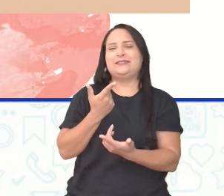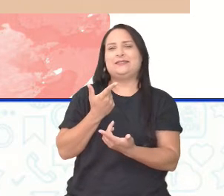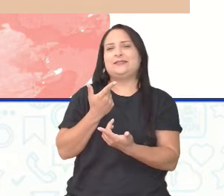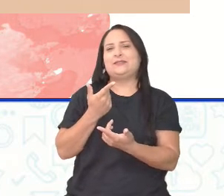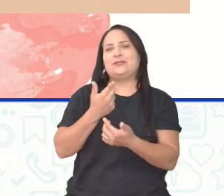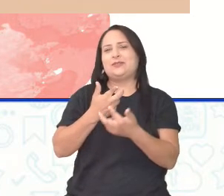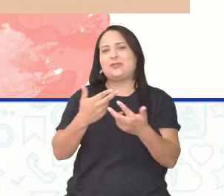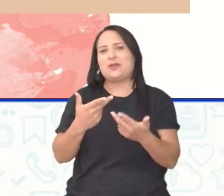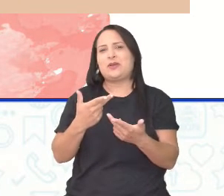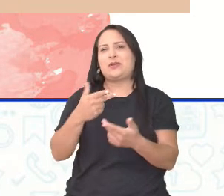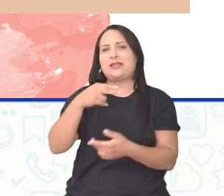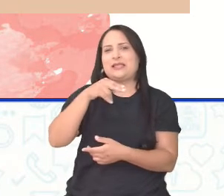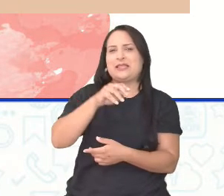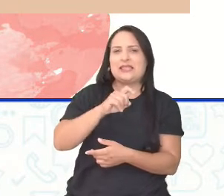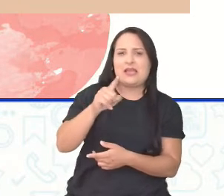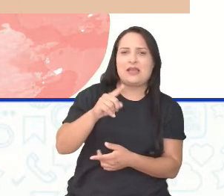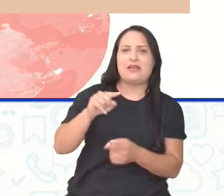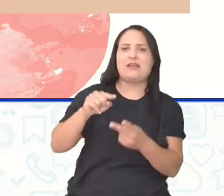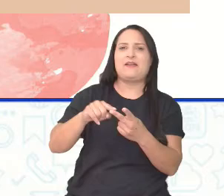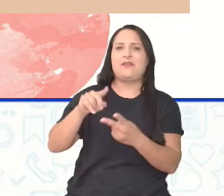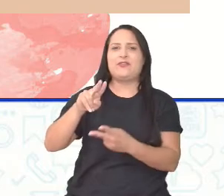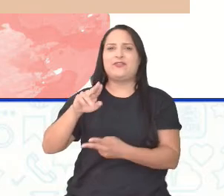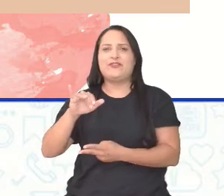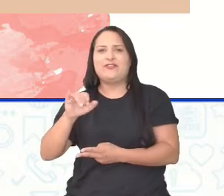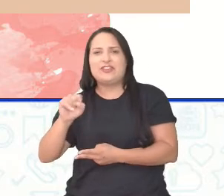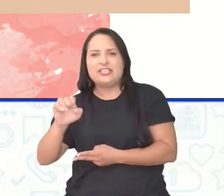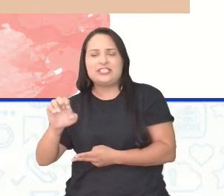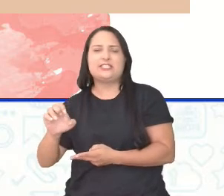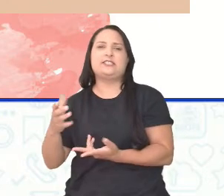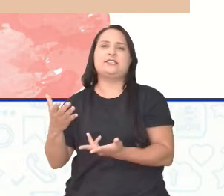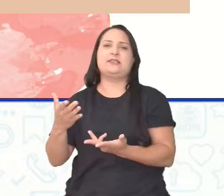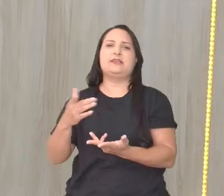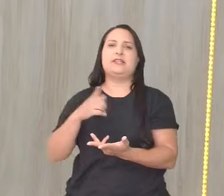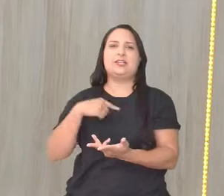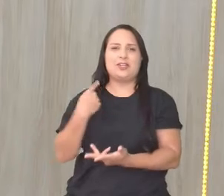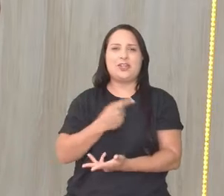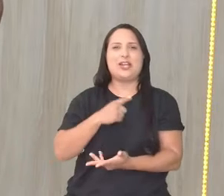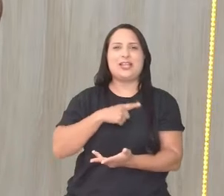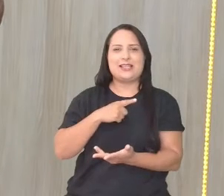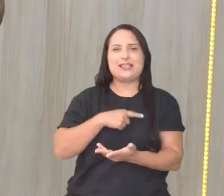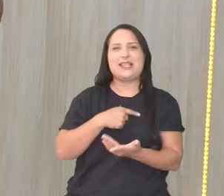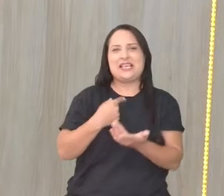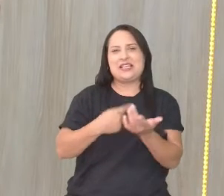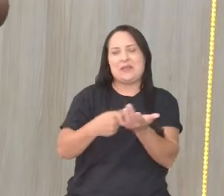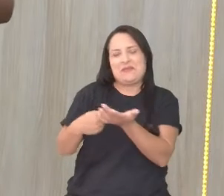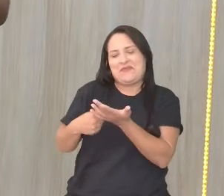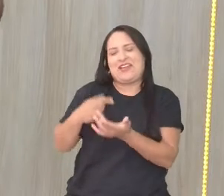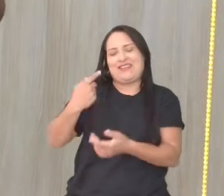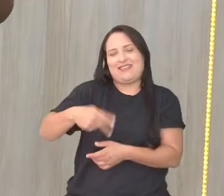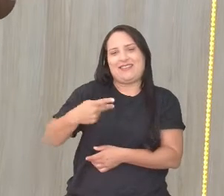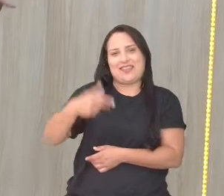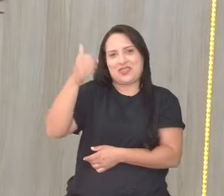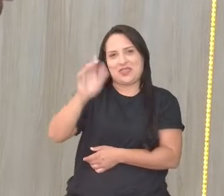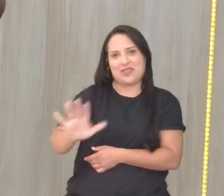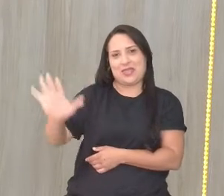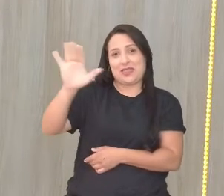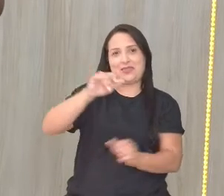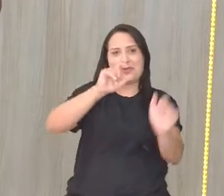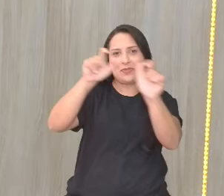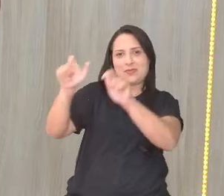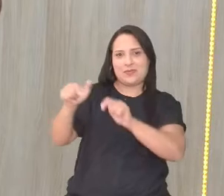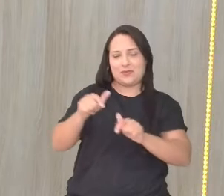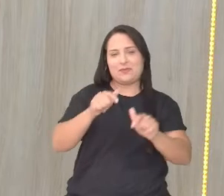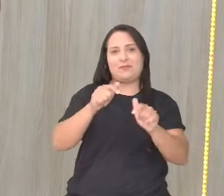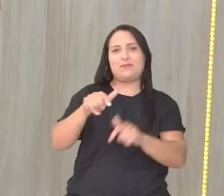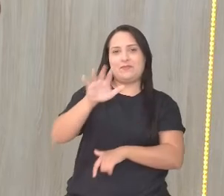né? O muito né, muito vice, né? A gente tem muitas essas marcas aqui no Nordeste. E independente da região de